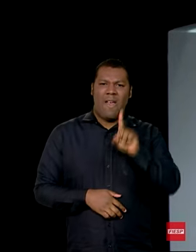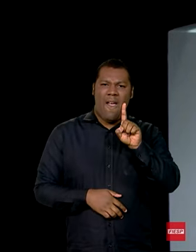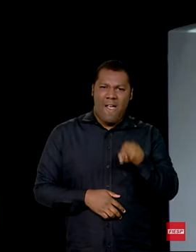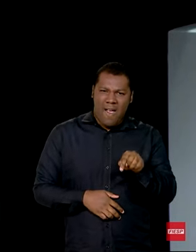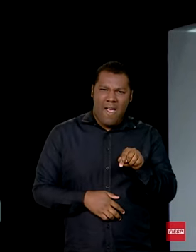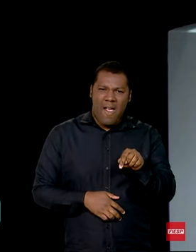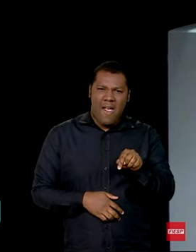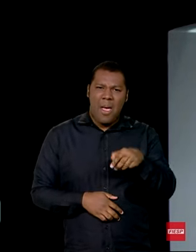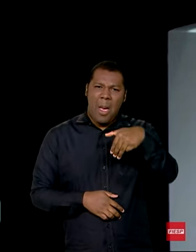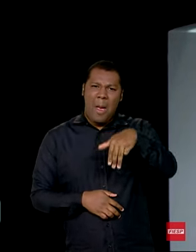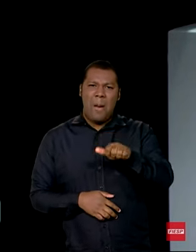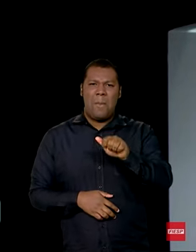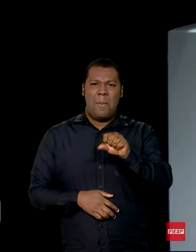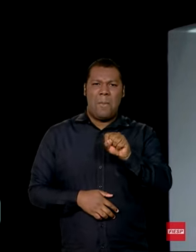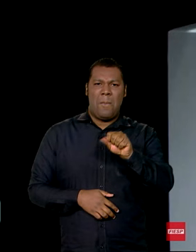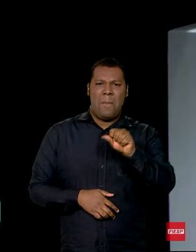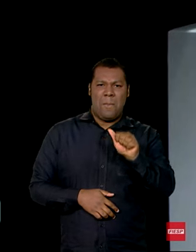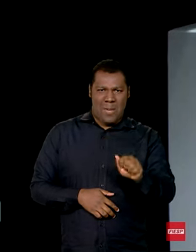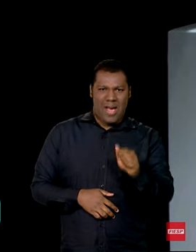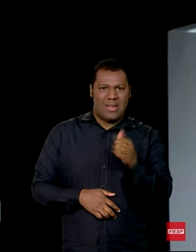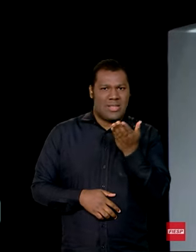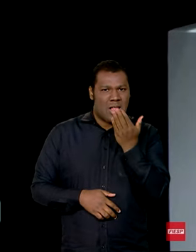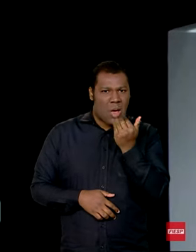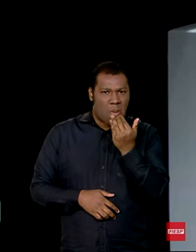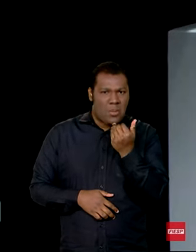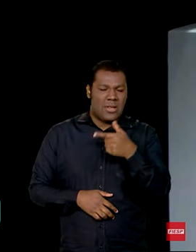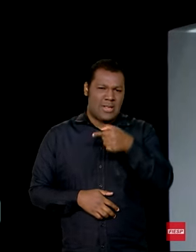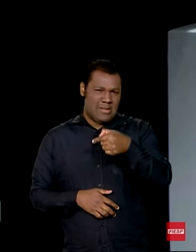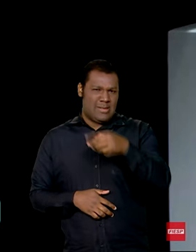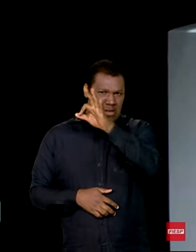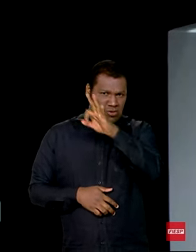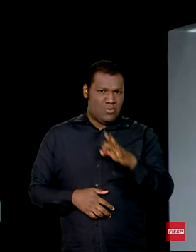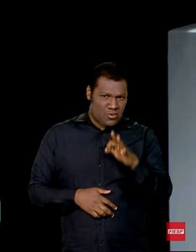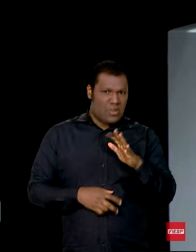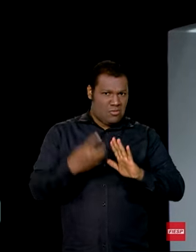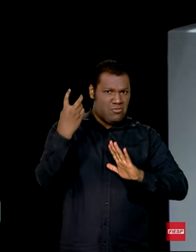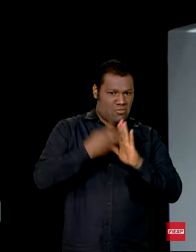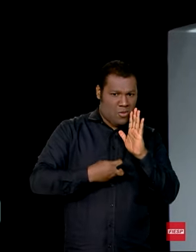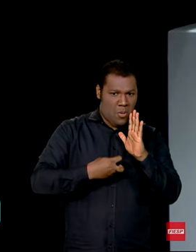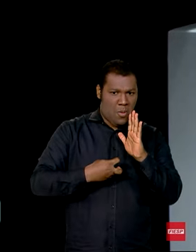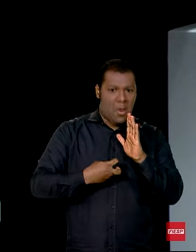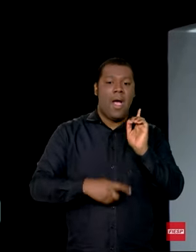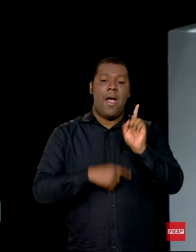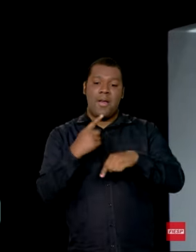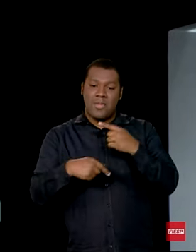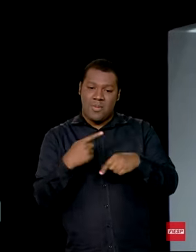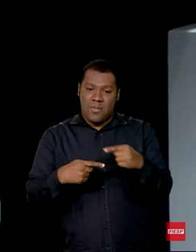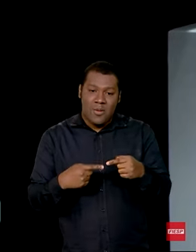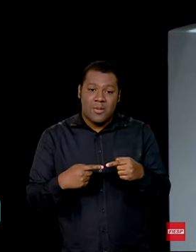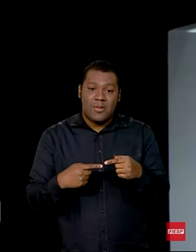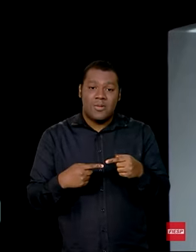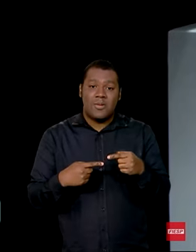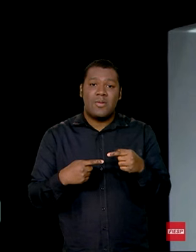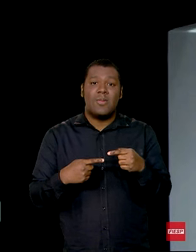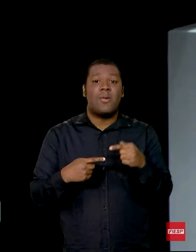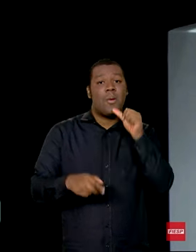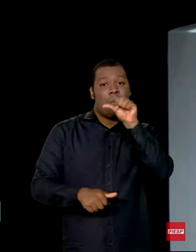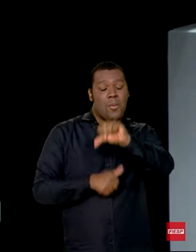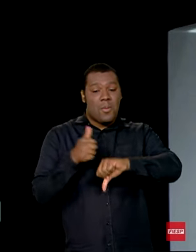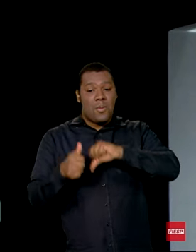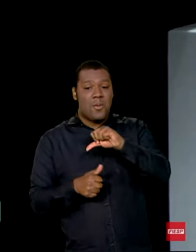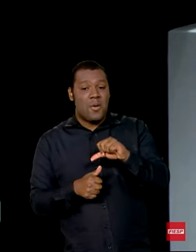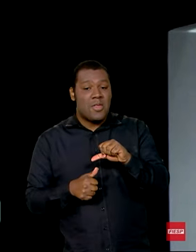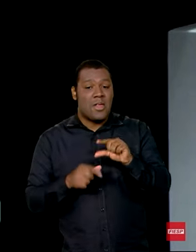alimentícia, 7%. Depois de uns anos, Bruno Dantas, ele passou para produto